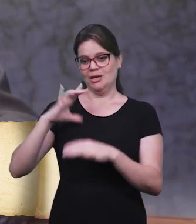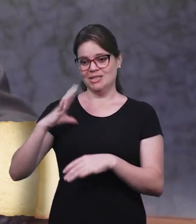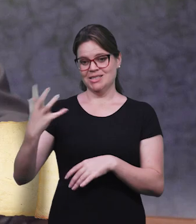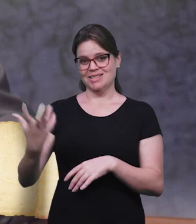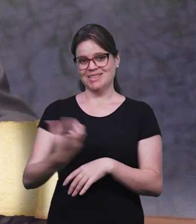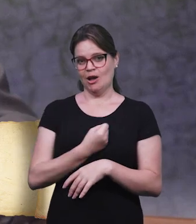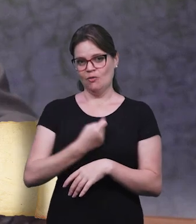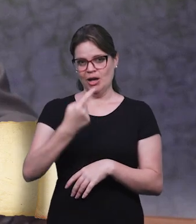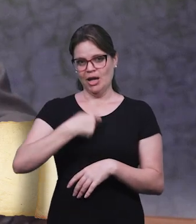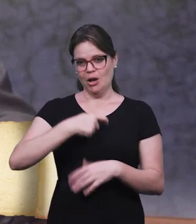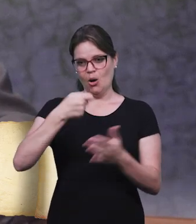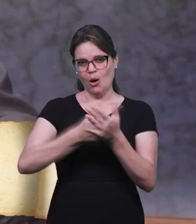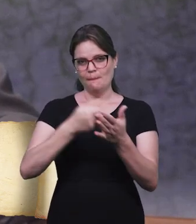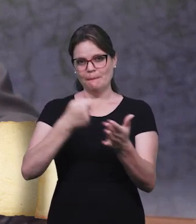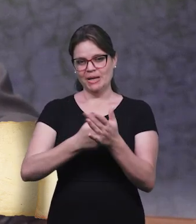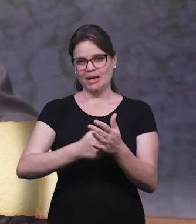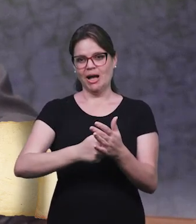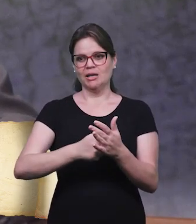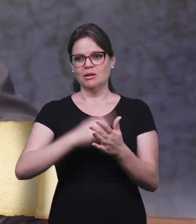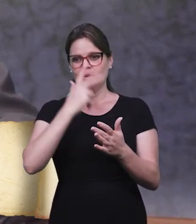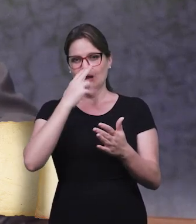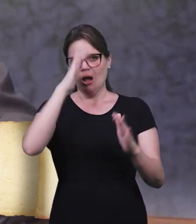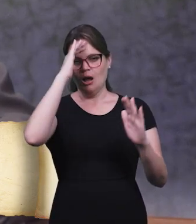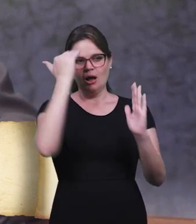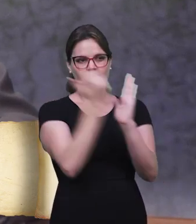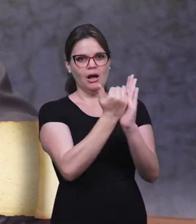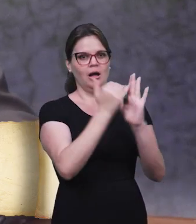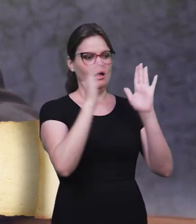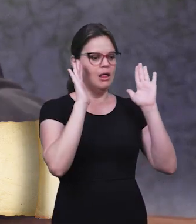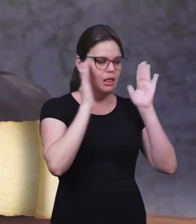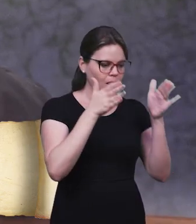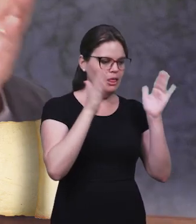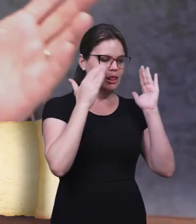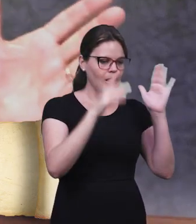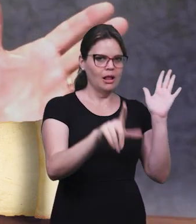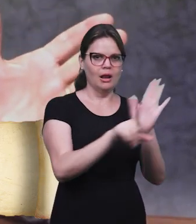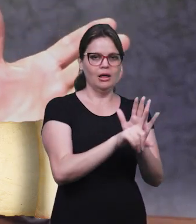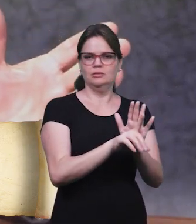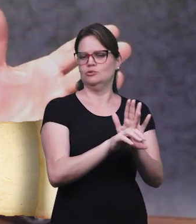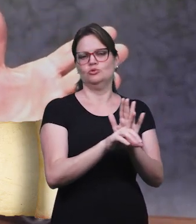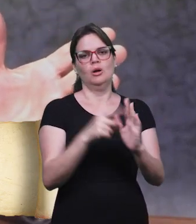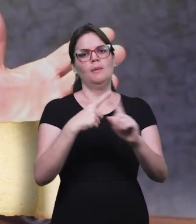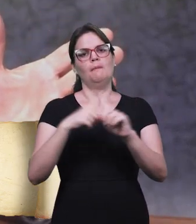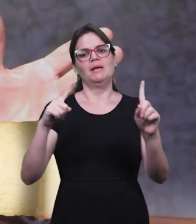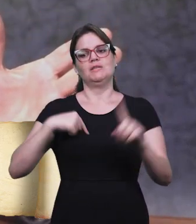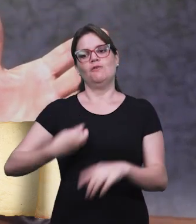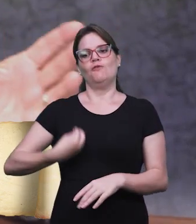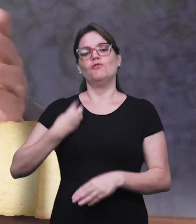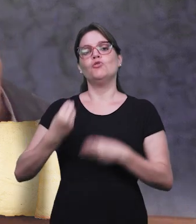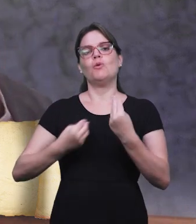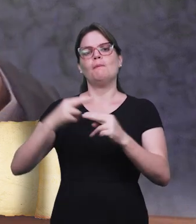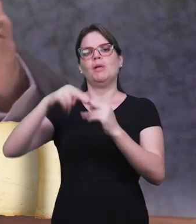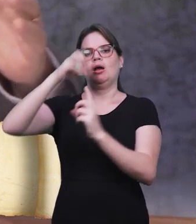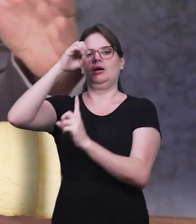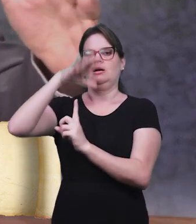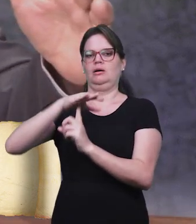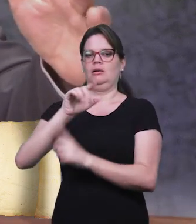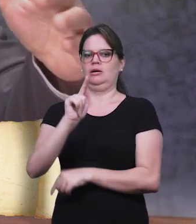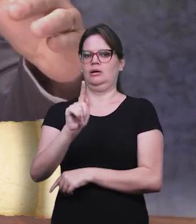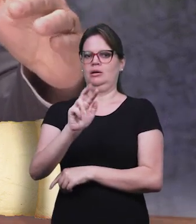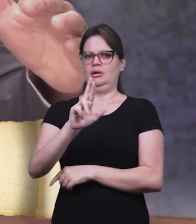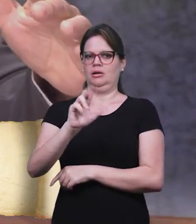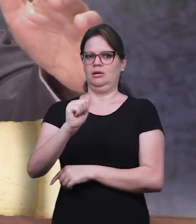Senhor deu a ele a revelação direta do céu, não precisou ninguém ensinar a ele. Não precisou ele